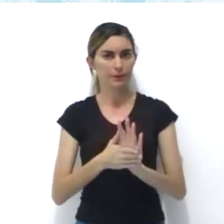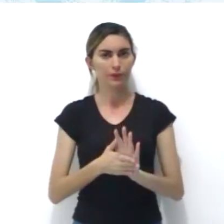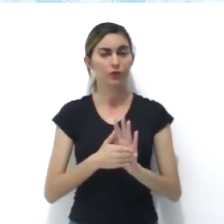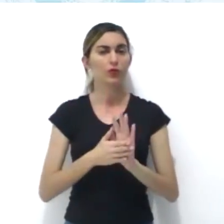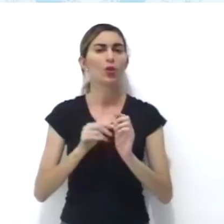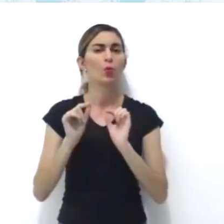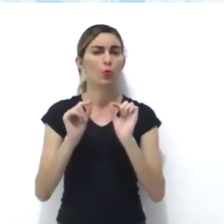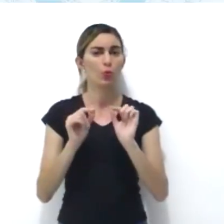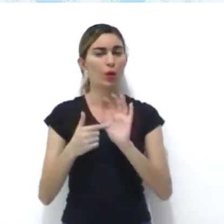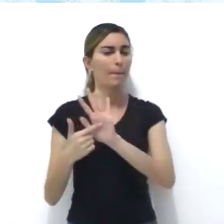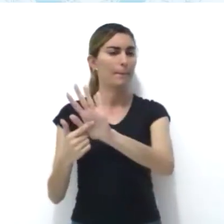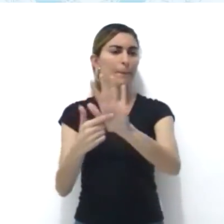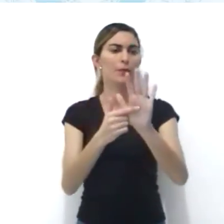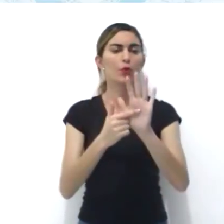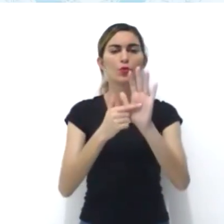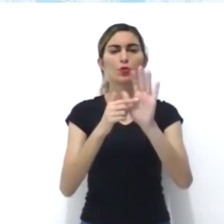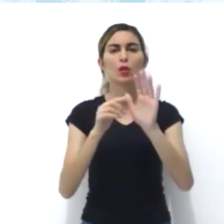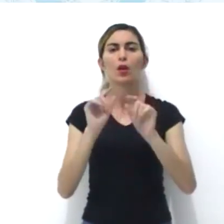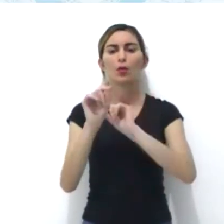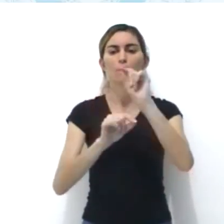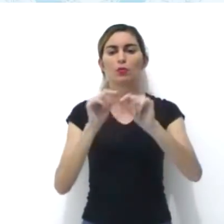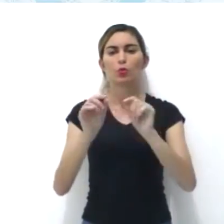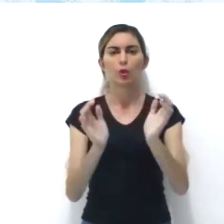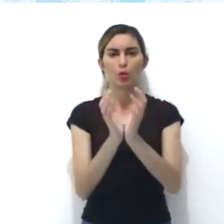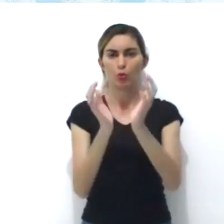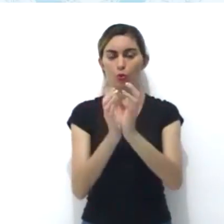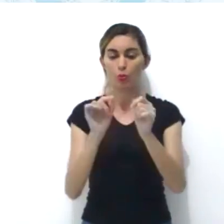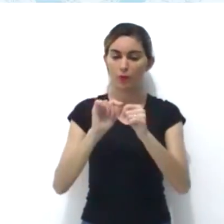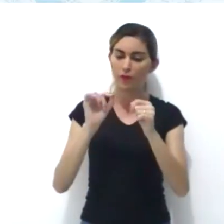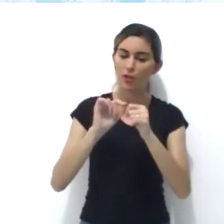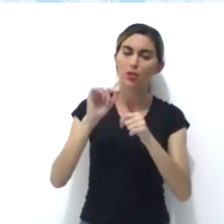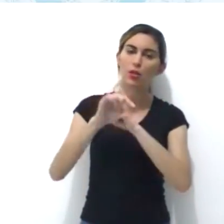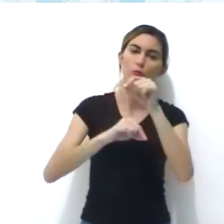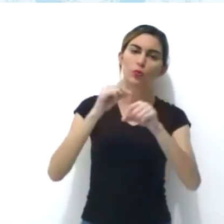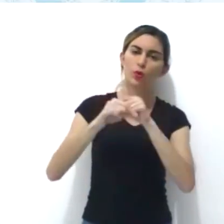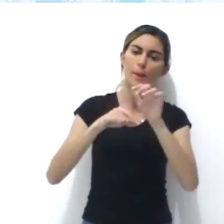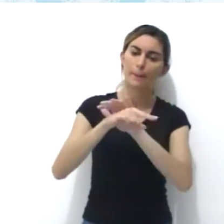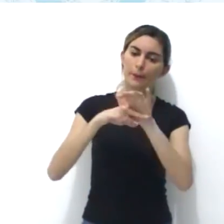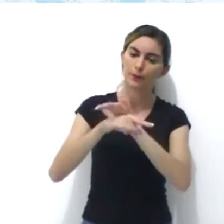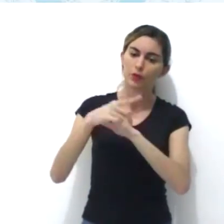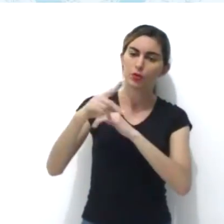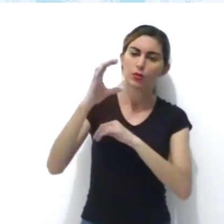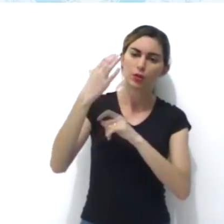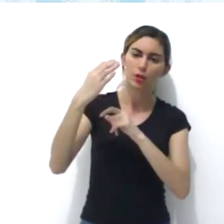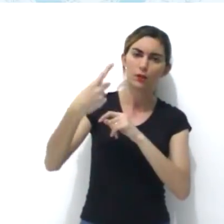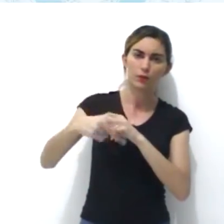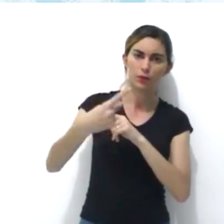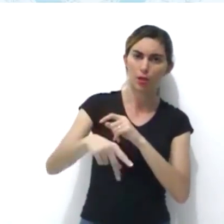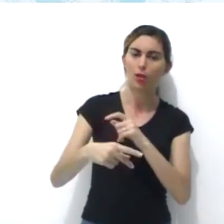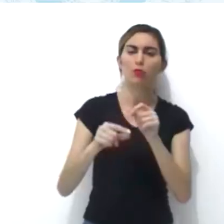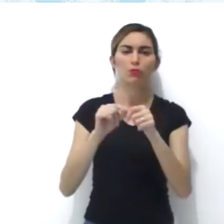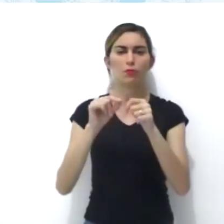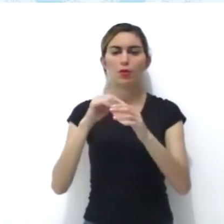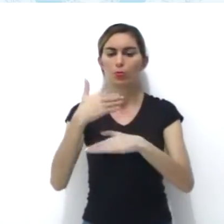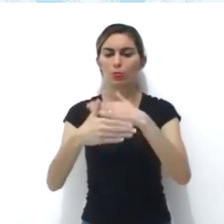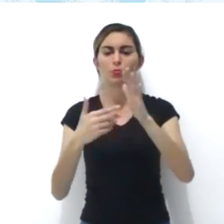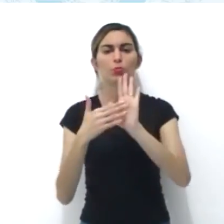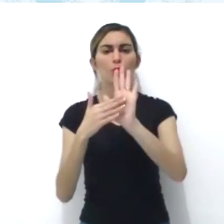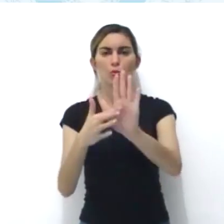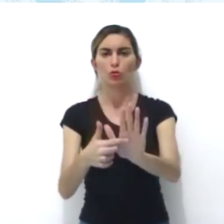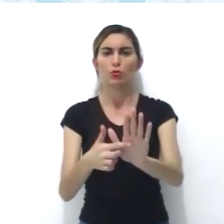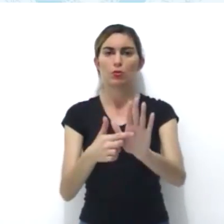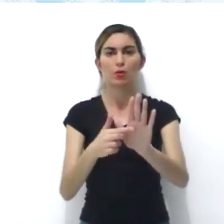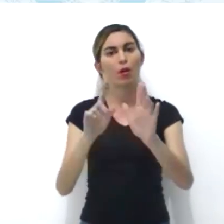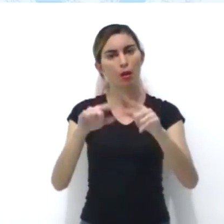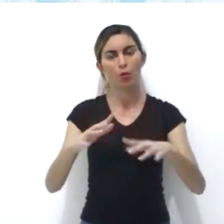nesse propósito de apresentar o que os clubes estão fazendo, o que é que as pesquisas científicas